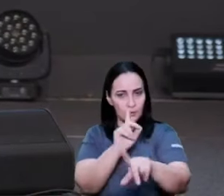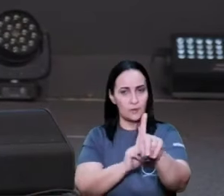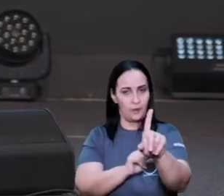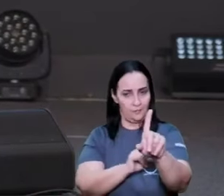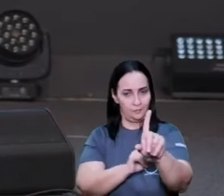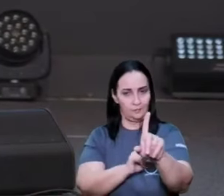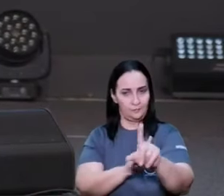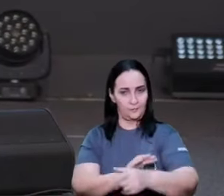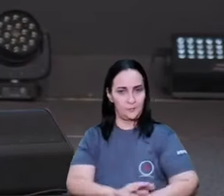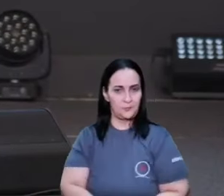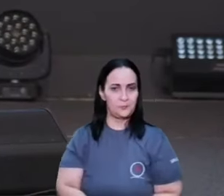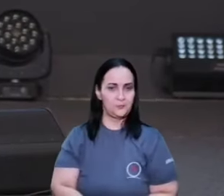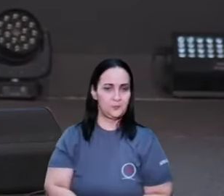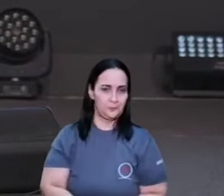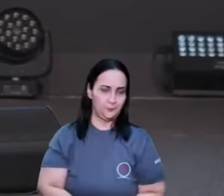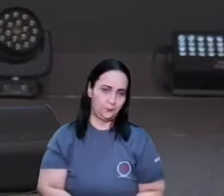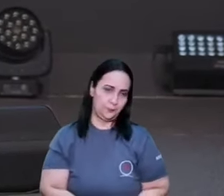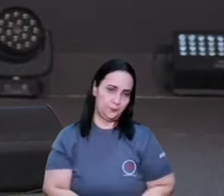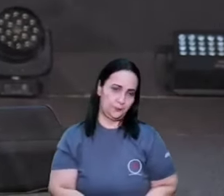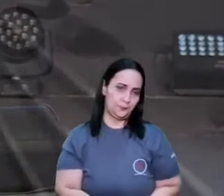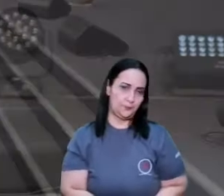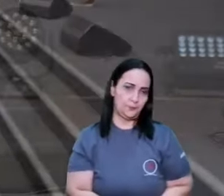memória Deus